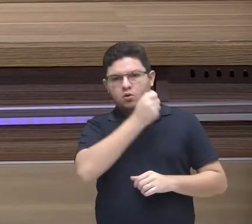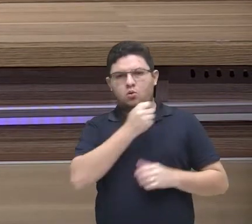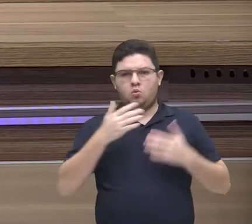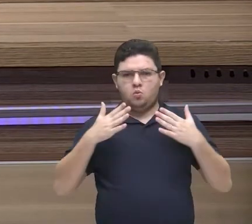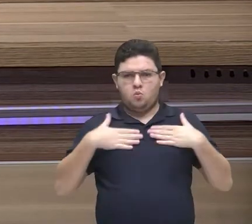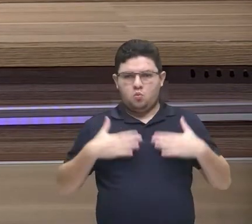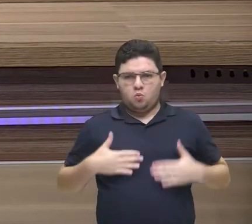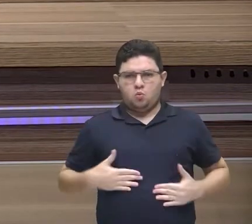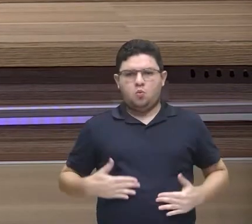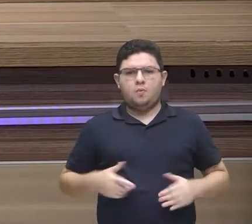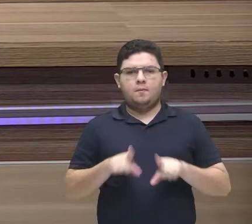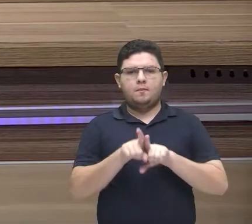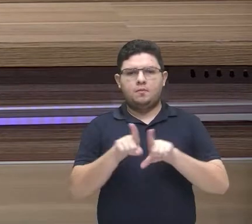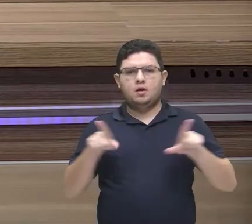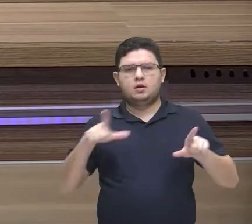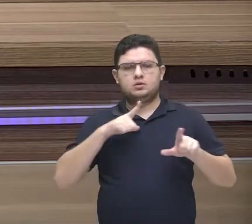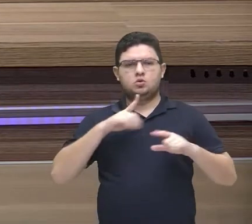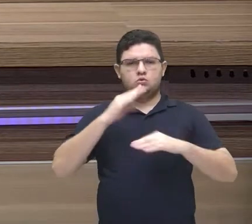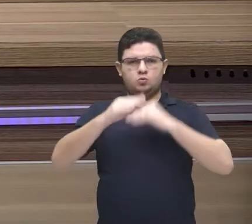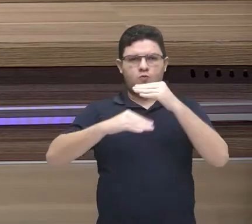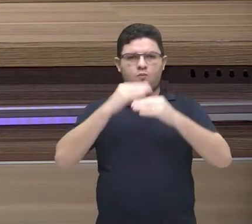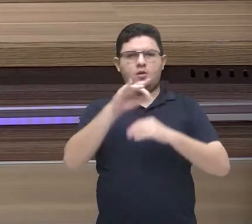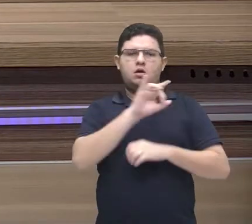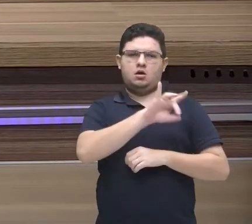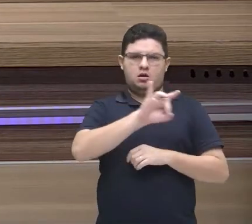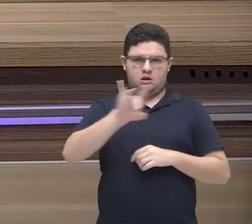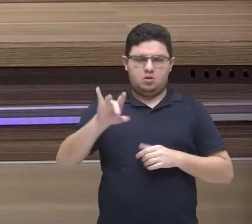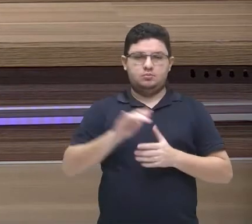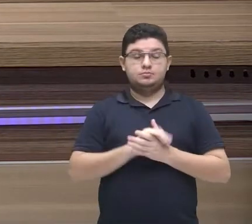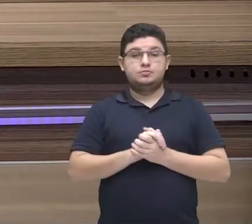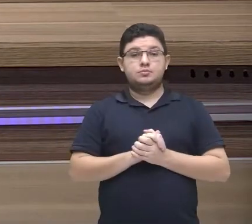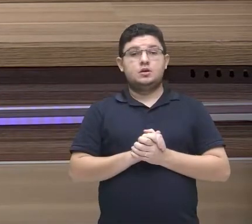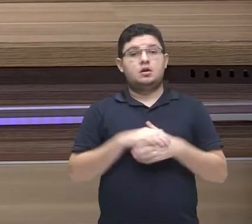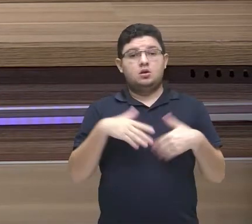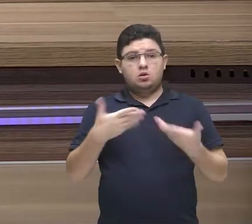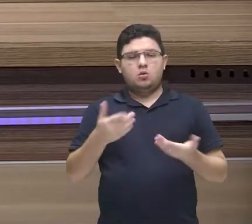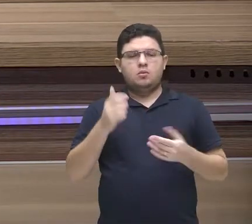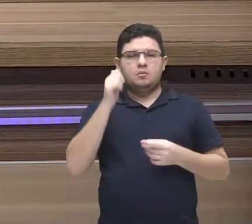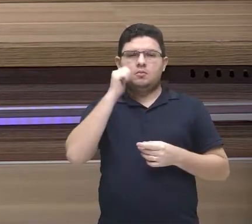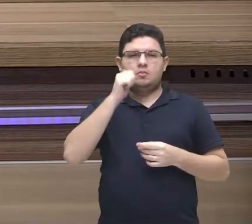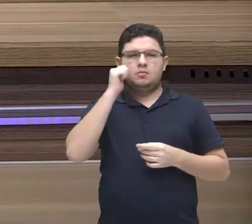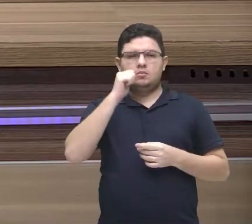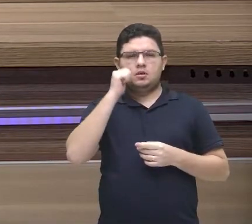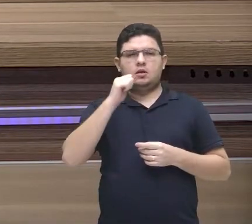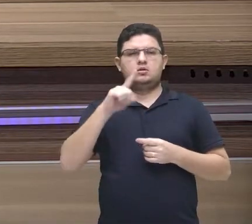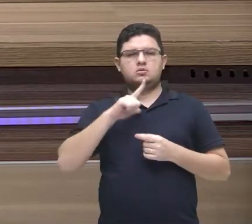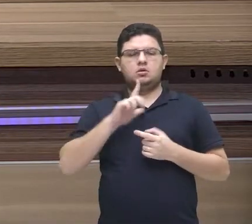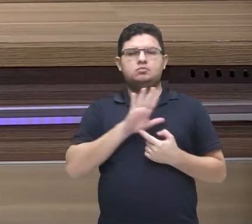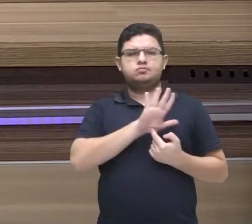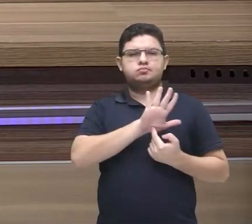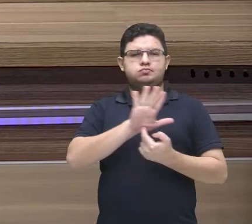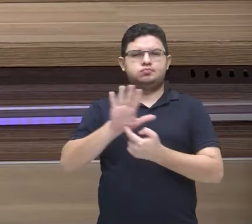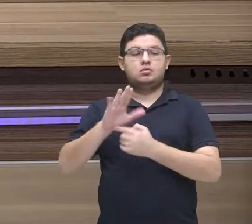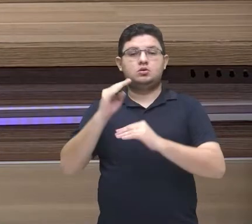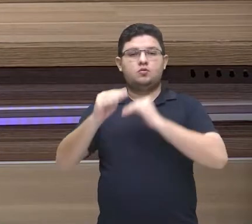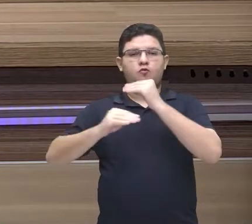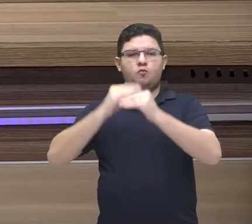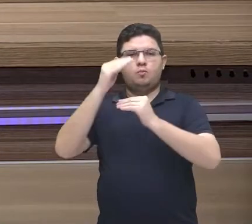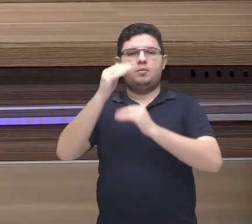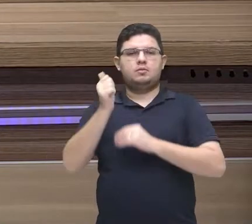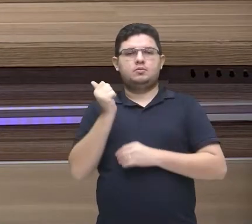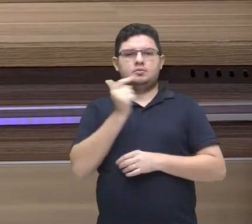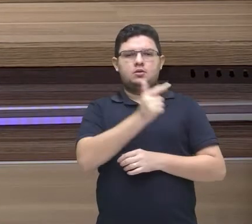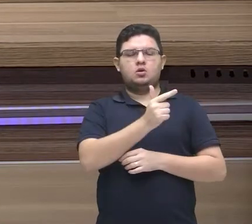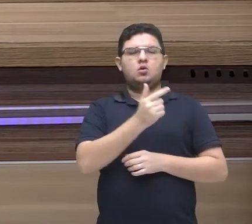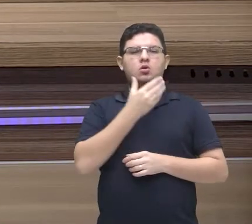uma exteriorização, ela coloca uma formação física que ela está muito mais desenvolvida do que os meninos. Então